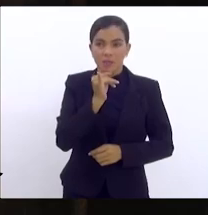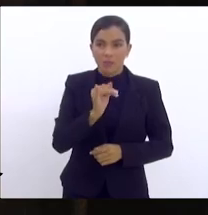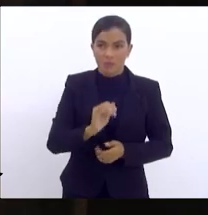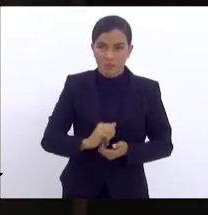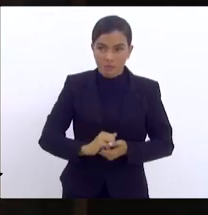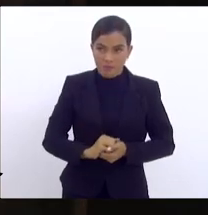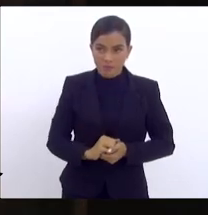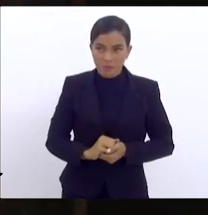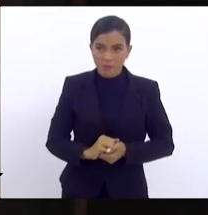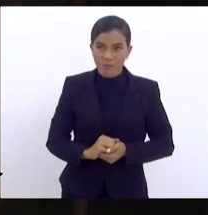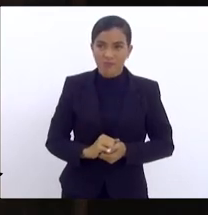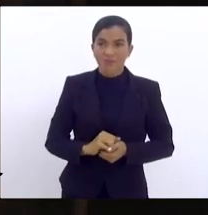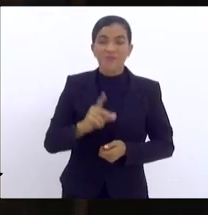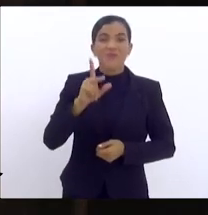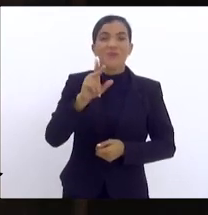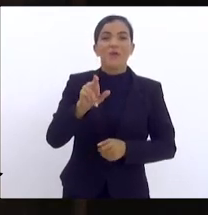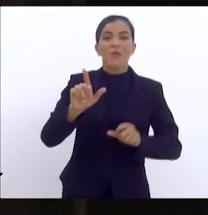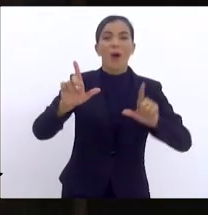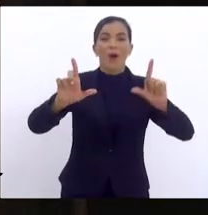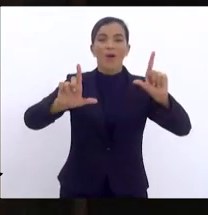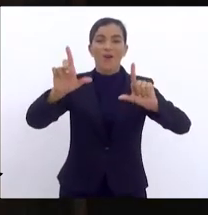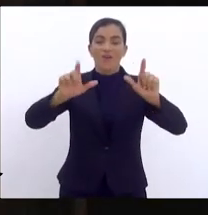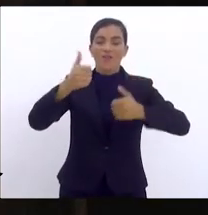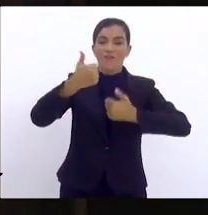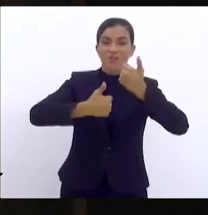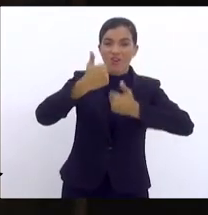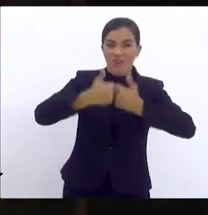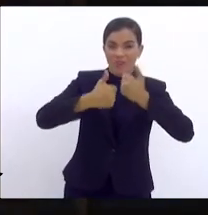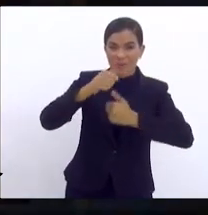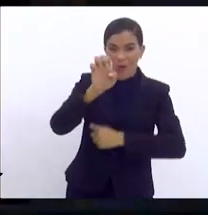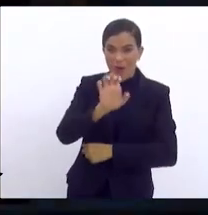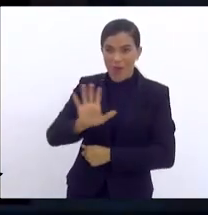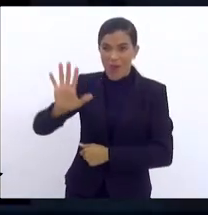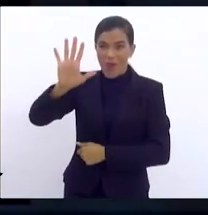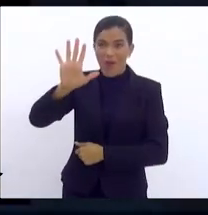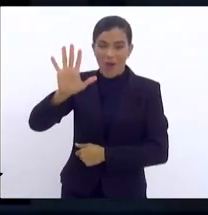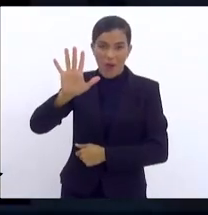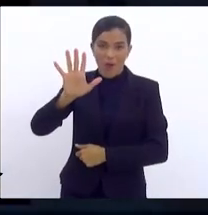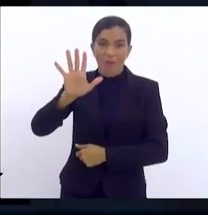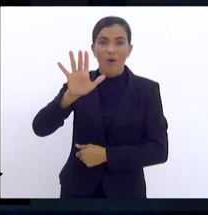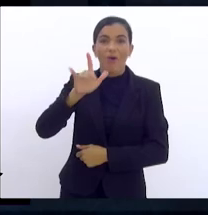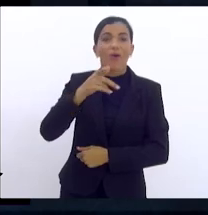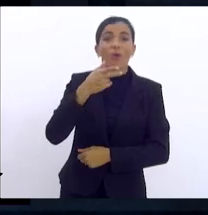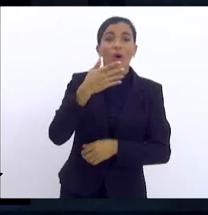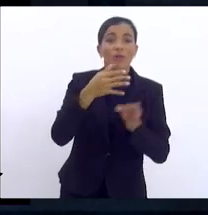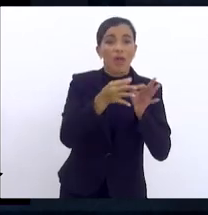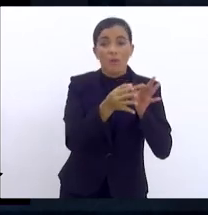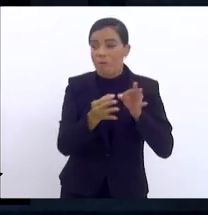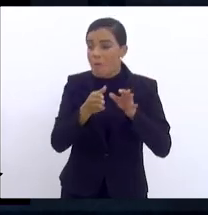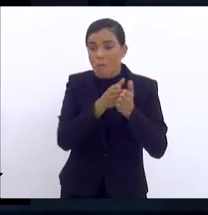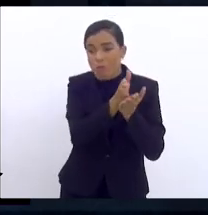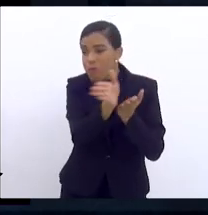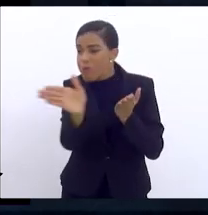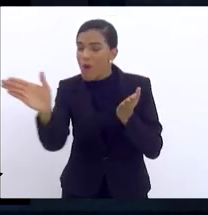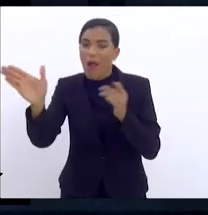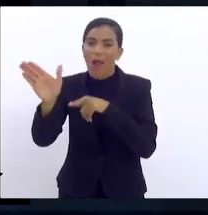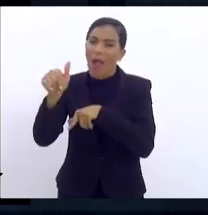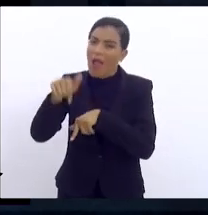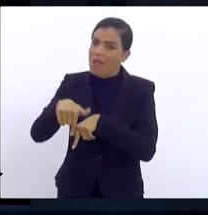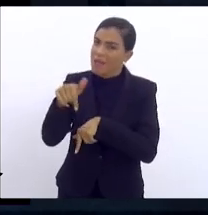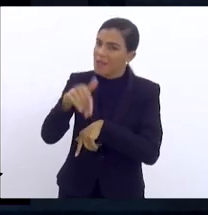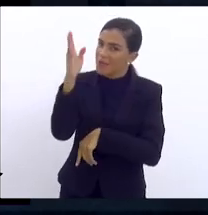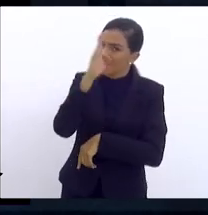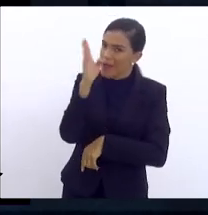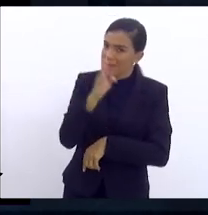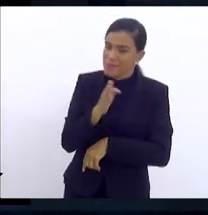das transmissões de futebol na Europa quando há uma invasão de campo desvia um foco e aqui no Brasil a gente